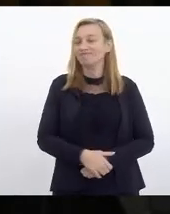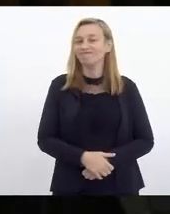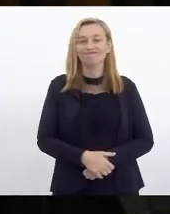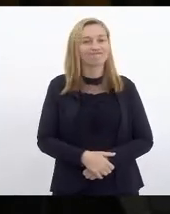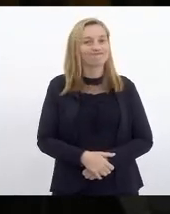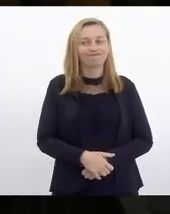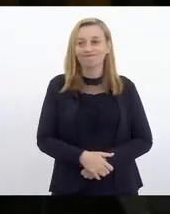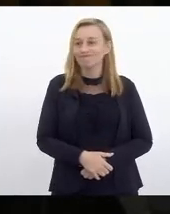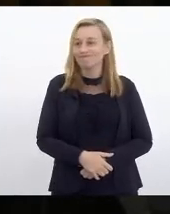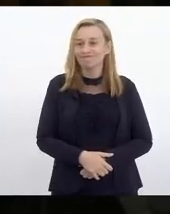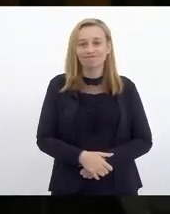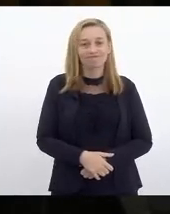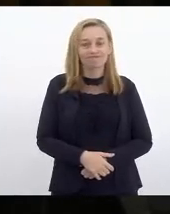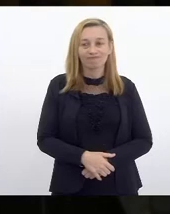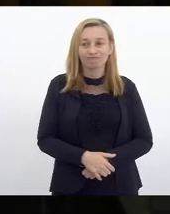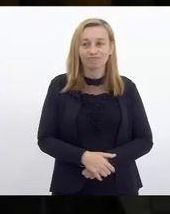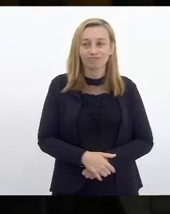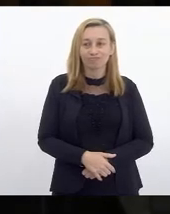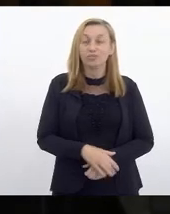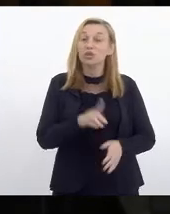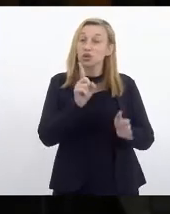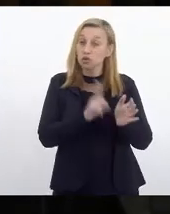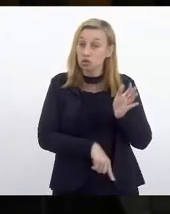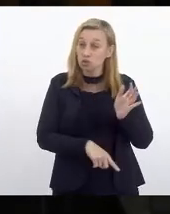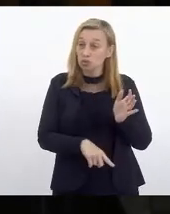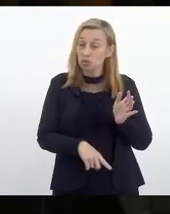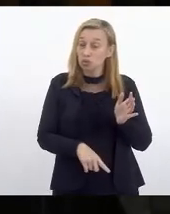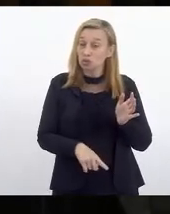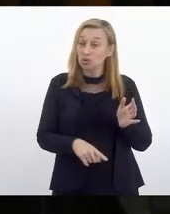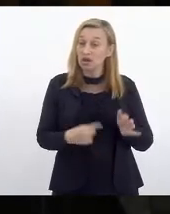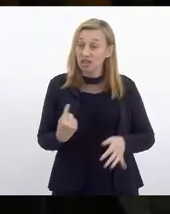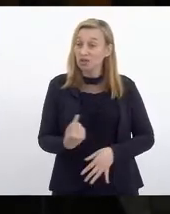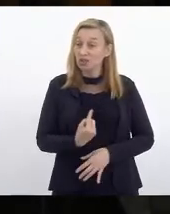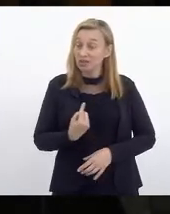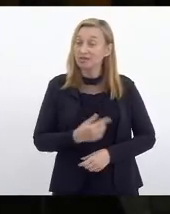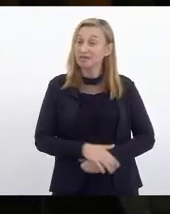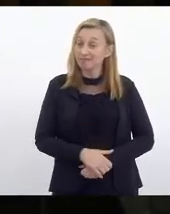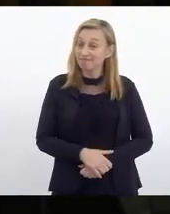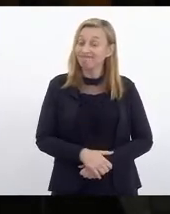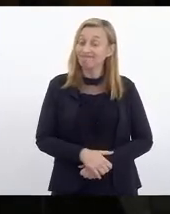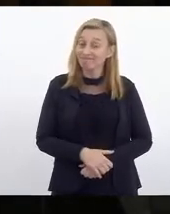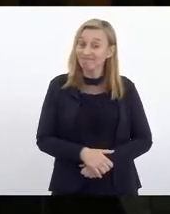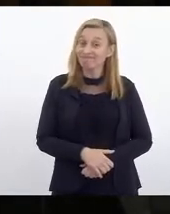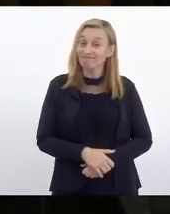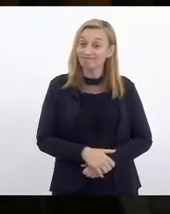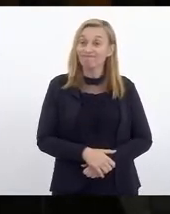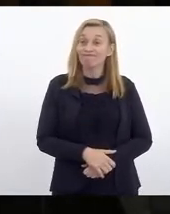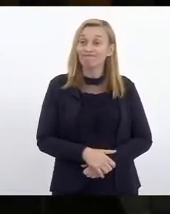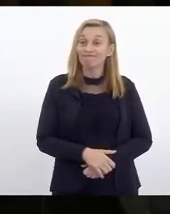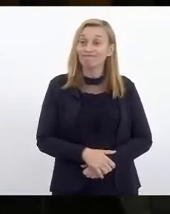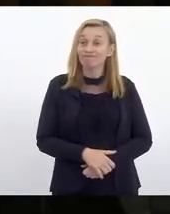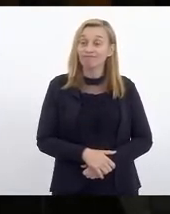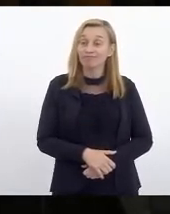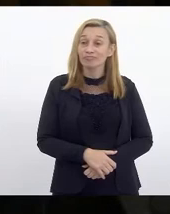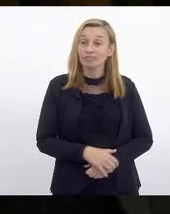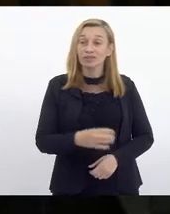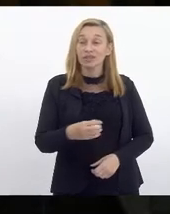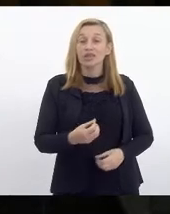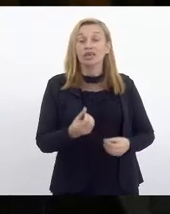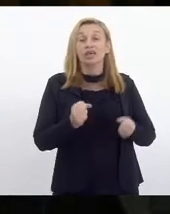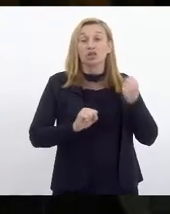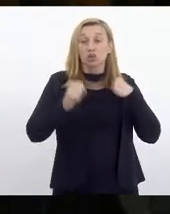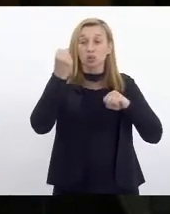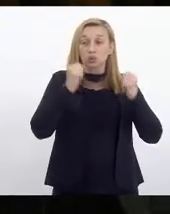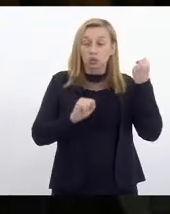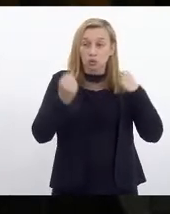sem controle nenhum. E o desconto cai em cima da gente, em desprestígio à indústria nacional,